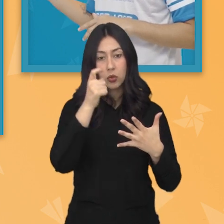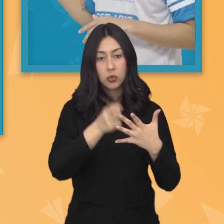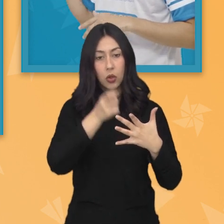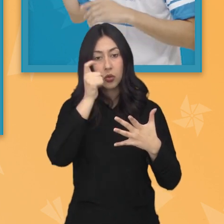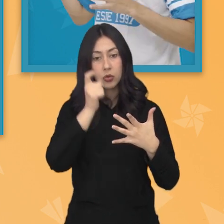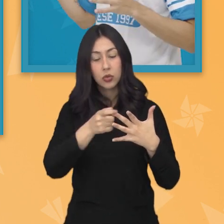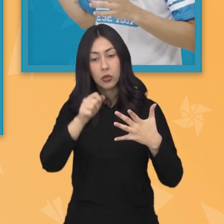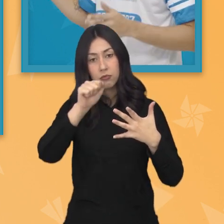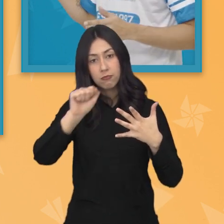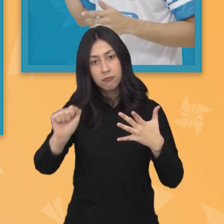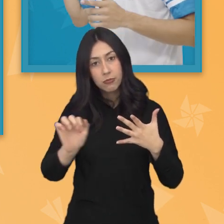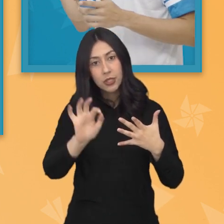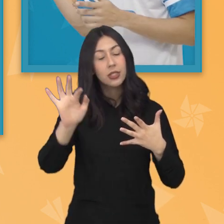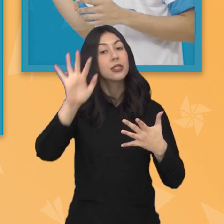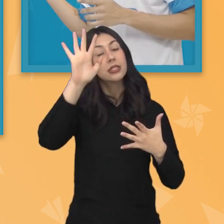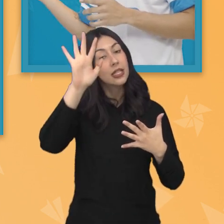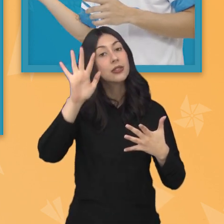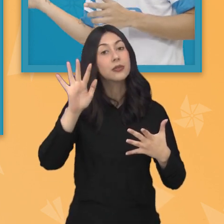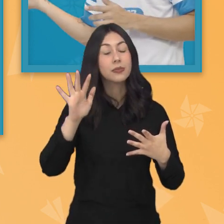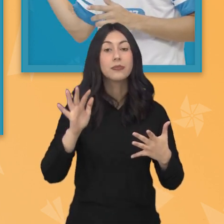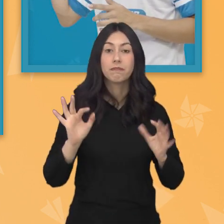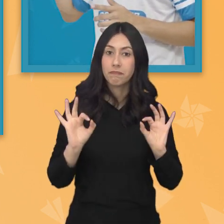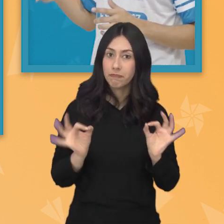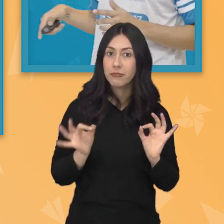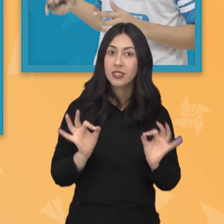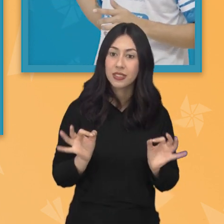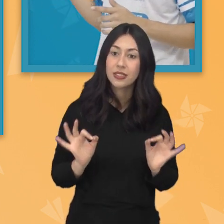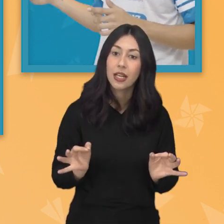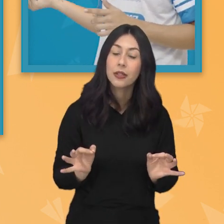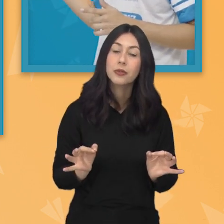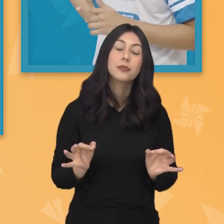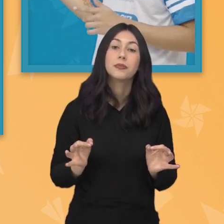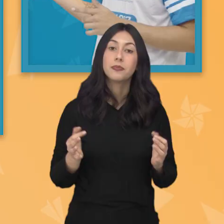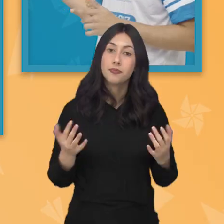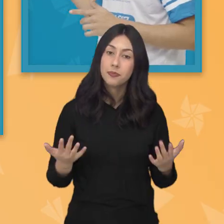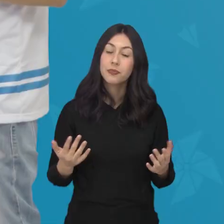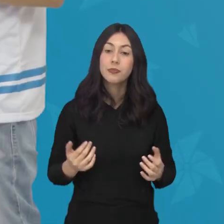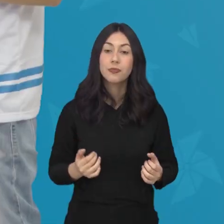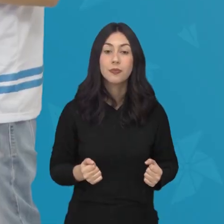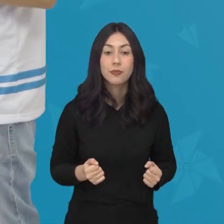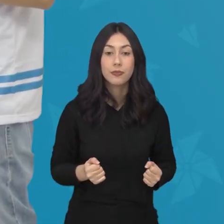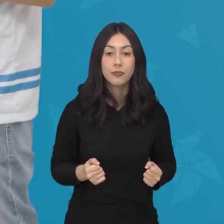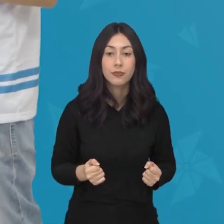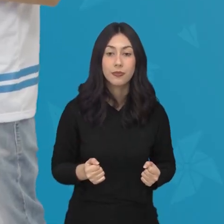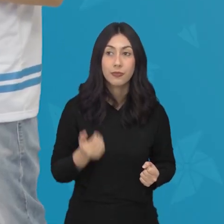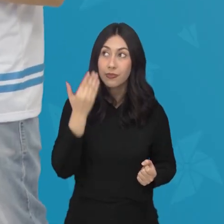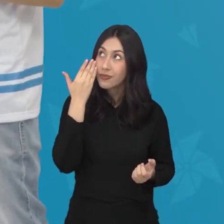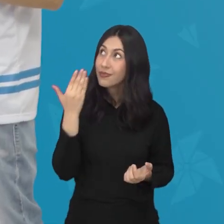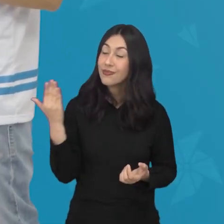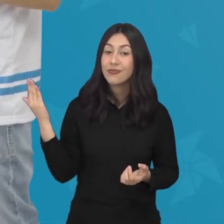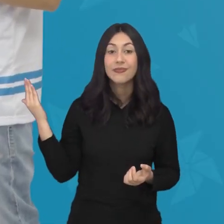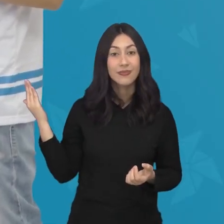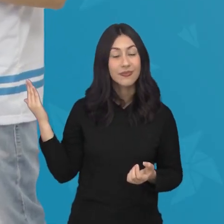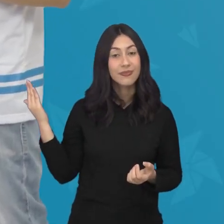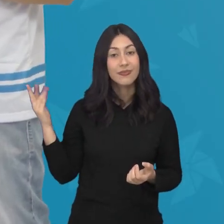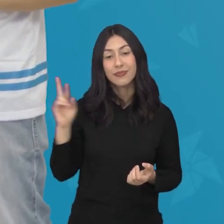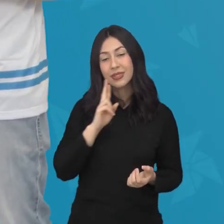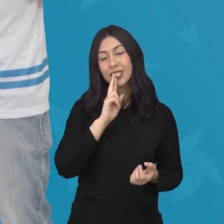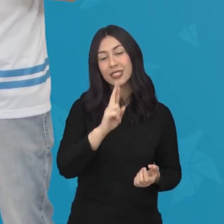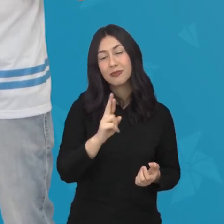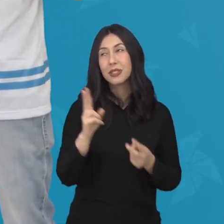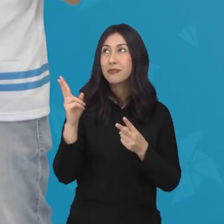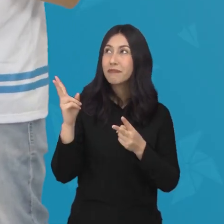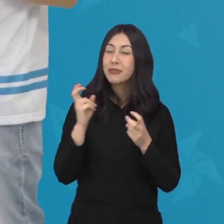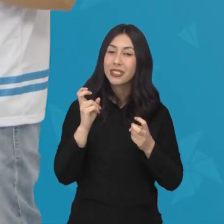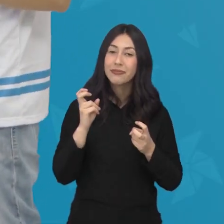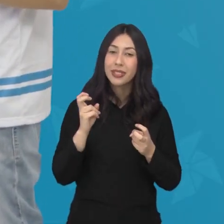100 graus Celsius, a 1000 graus Celsius e a 2500 graus Celsius ele está no seu estado de gás, né, gasoso. Aqui o gabarito para vocês observarem